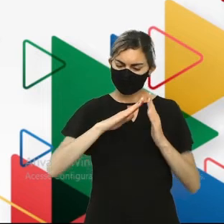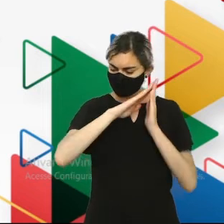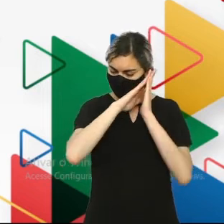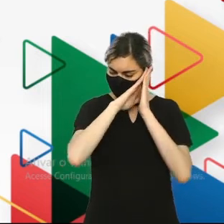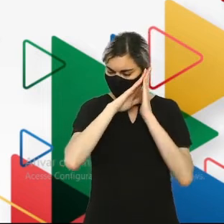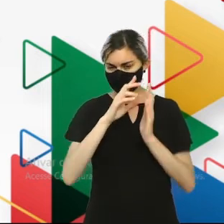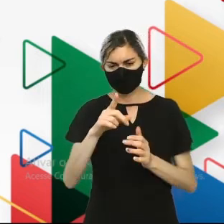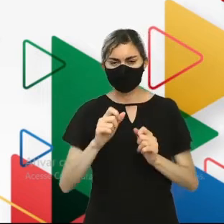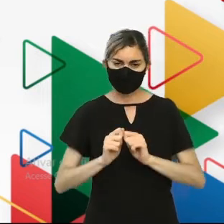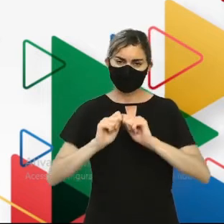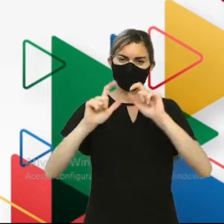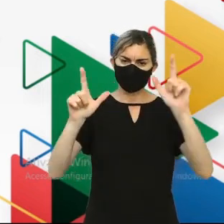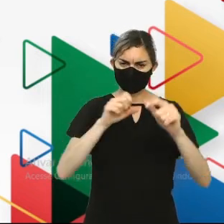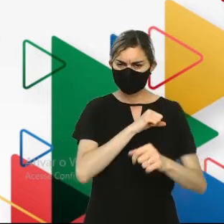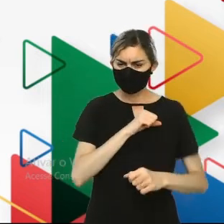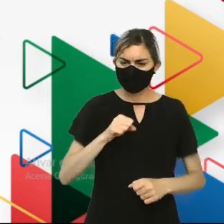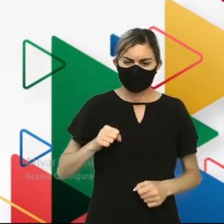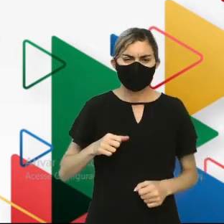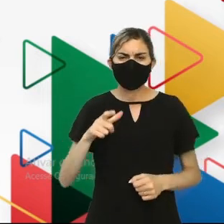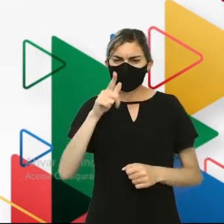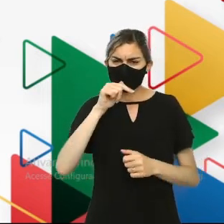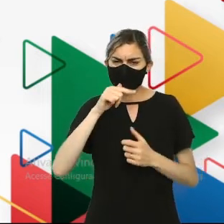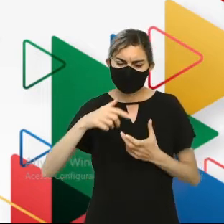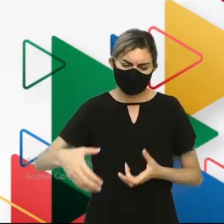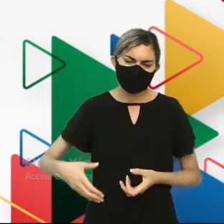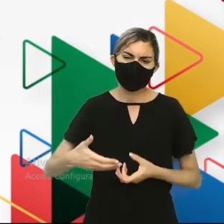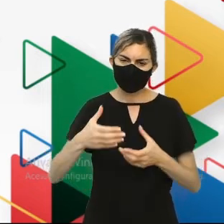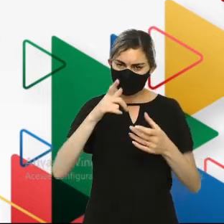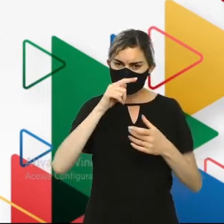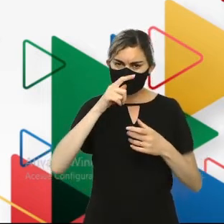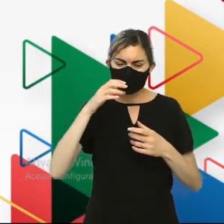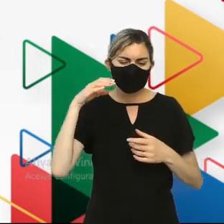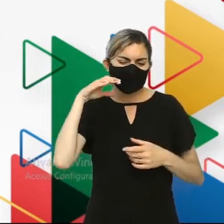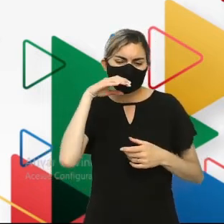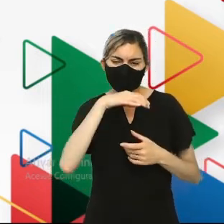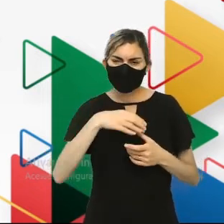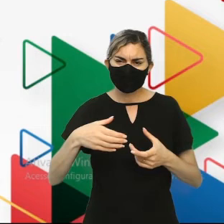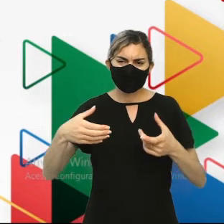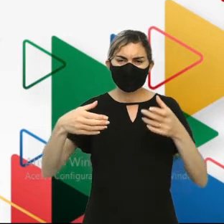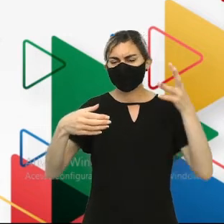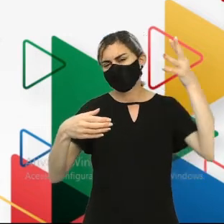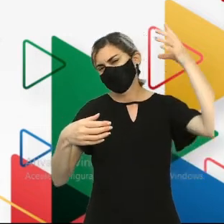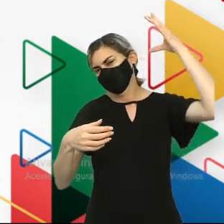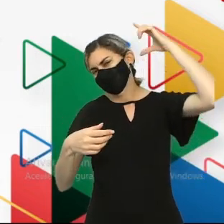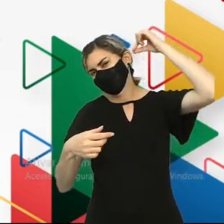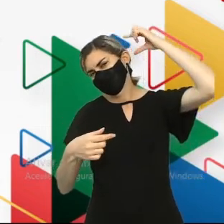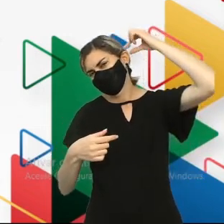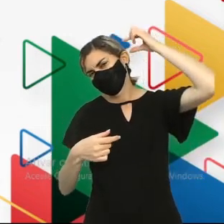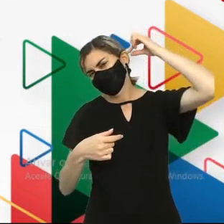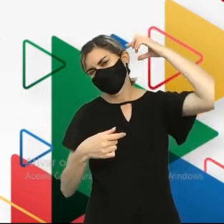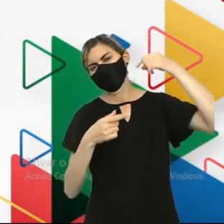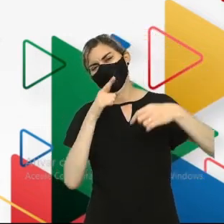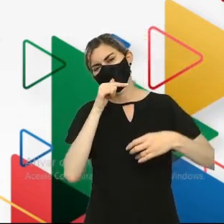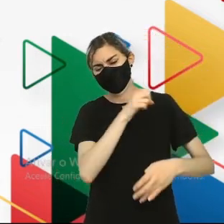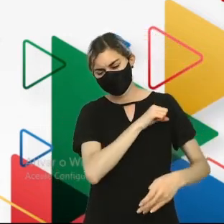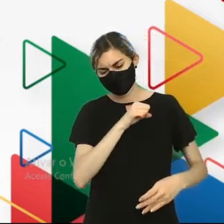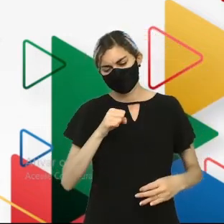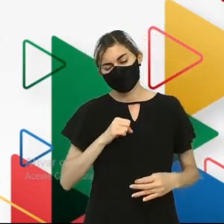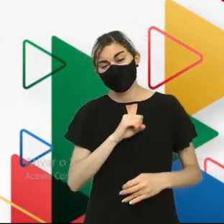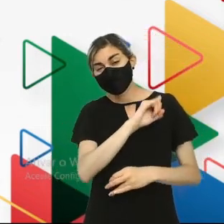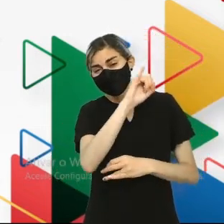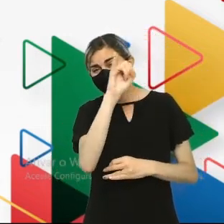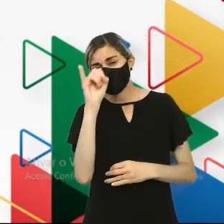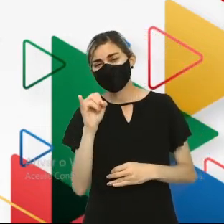você vai querer acordar a sogra, pega água quente e coloca na orelhazinha dela assim, ó, na orelha assim. Oi,